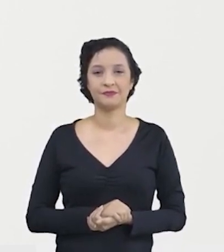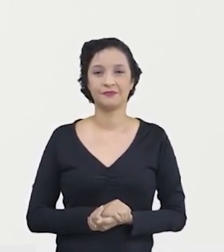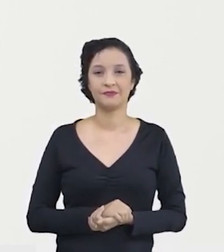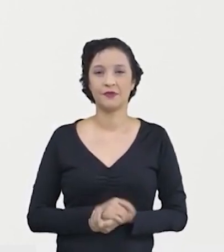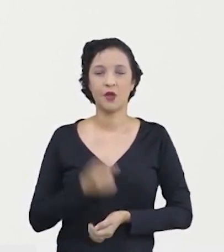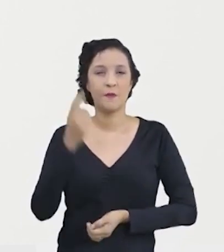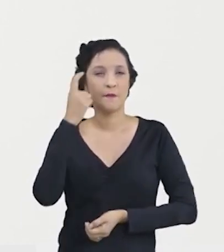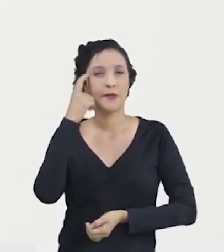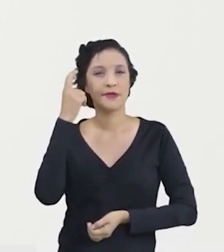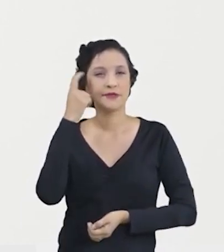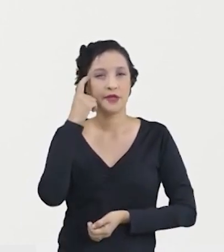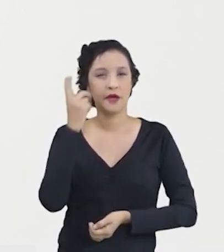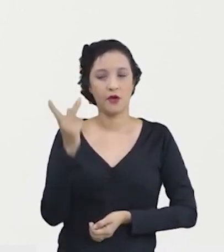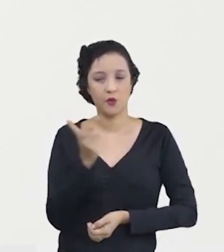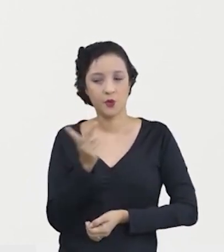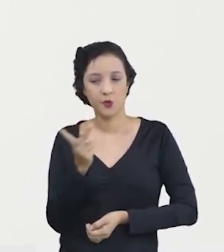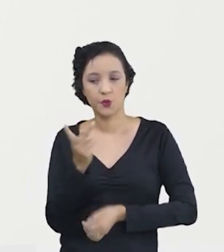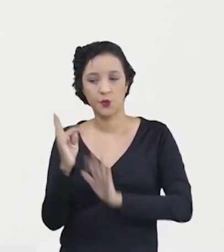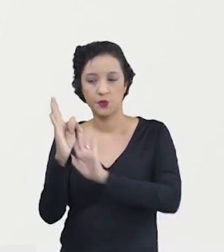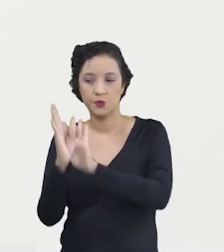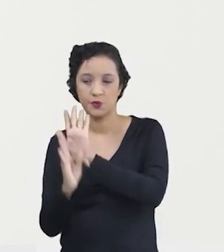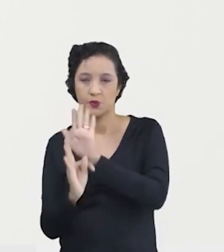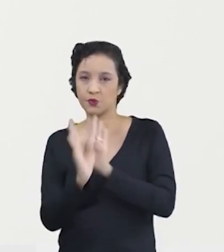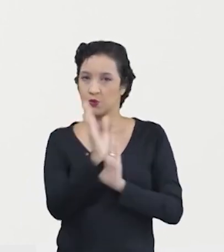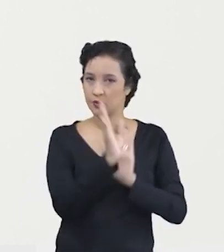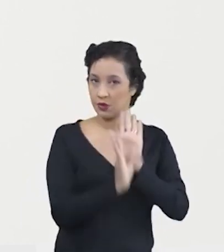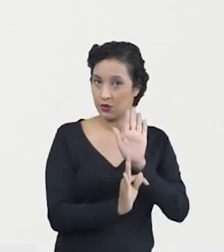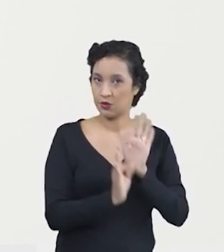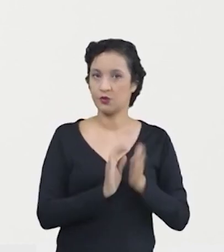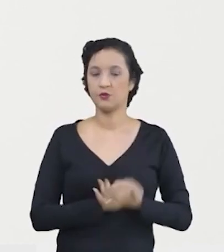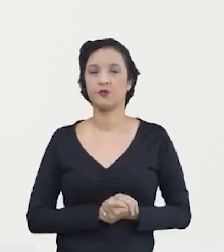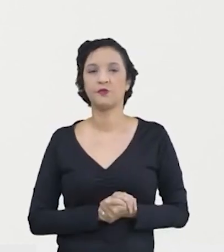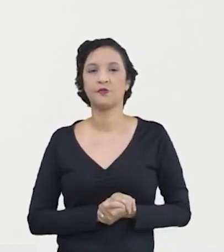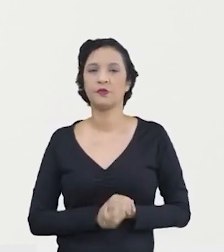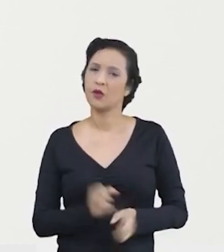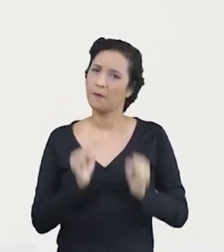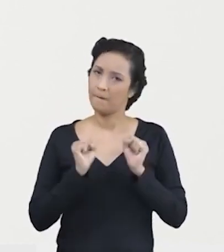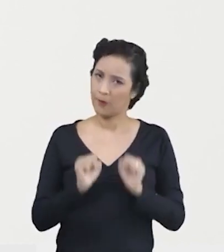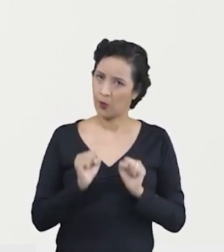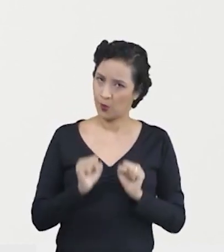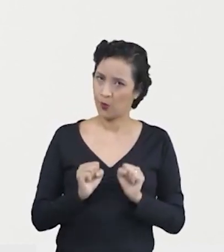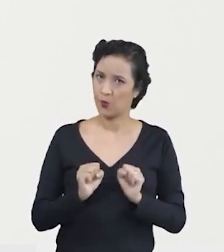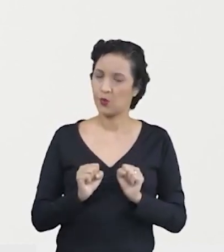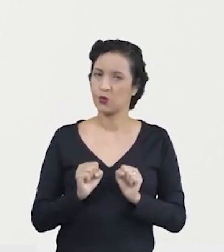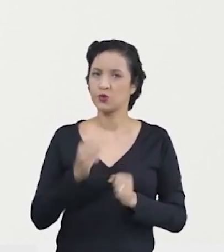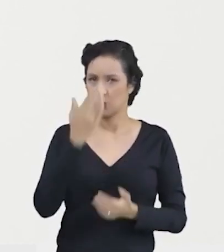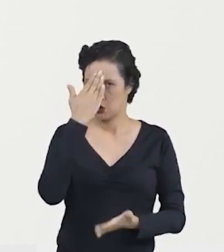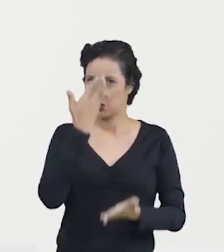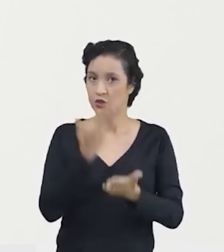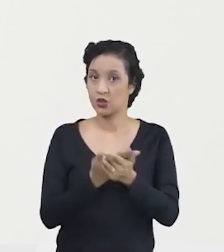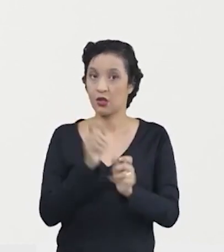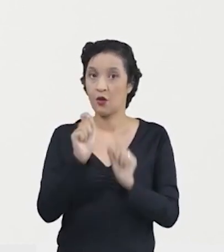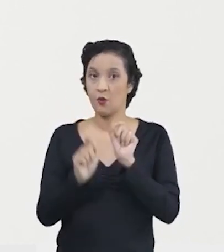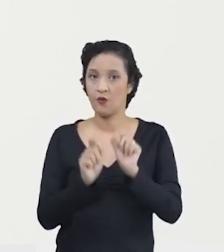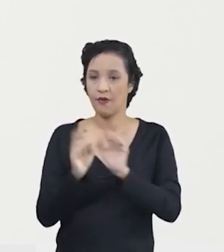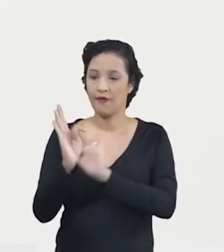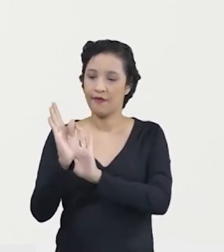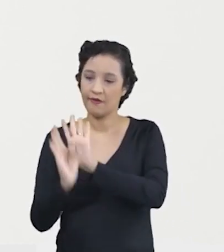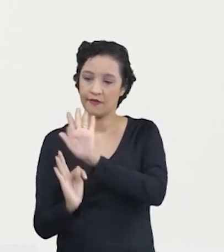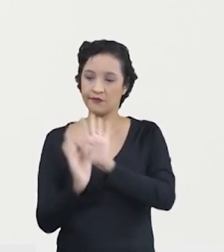Vamos refletir sobre os 2 textos. Podemos concluir que o texto 1 e 2 estão na